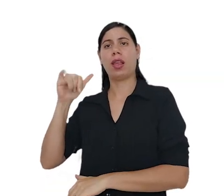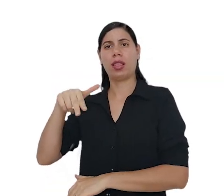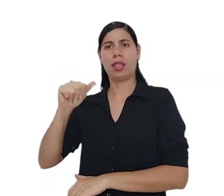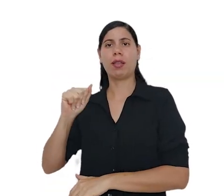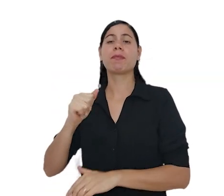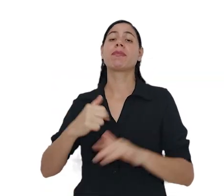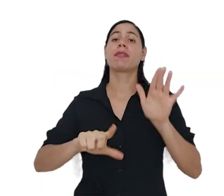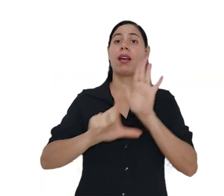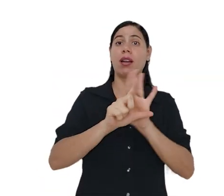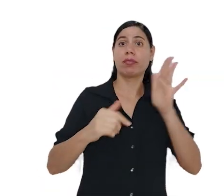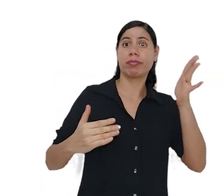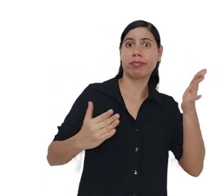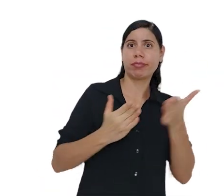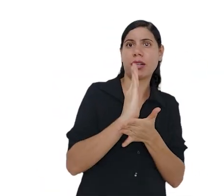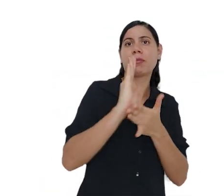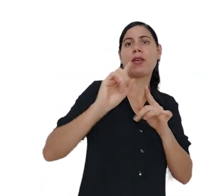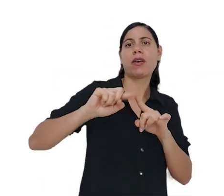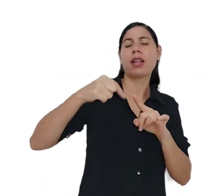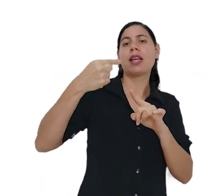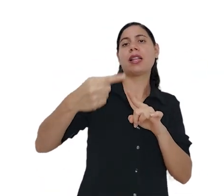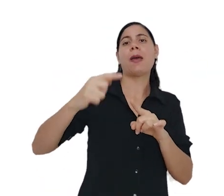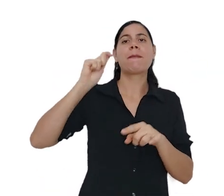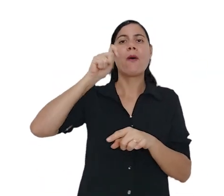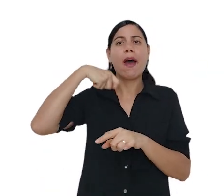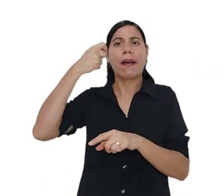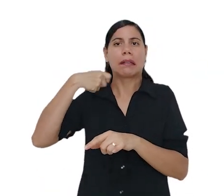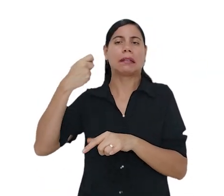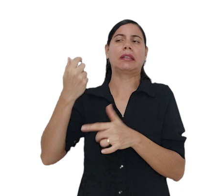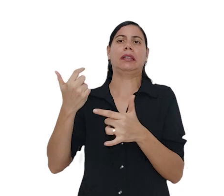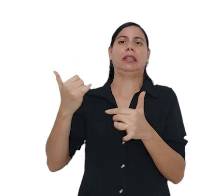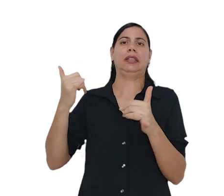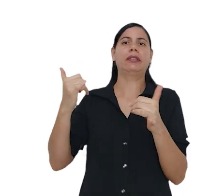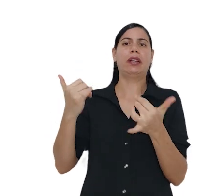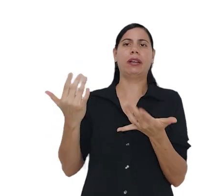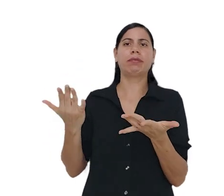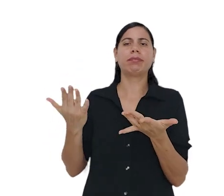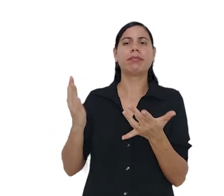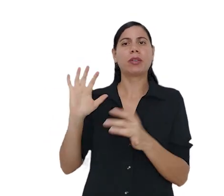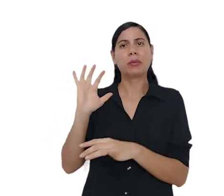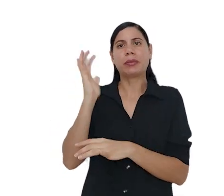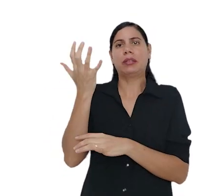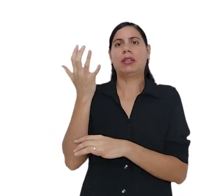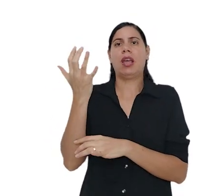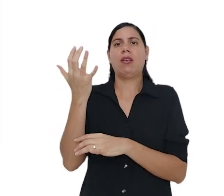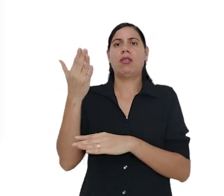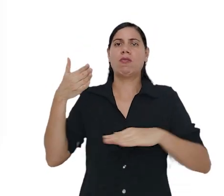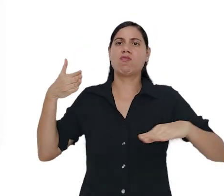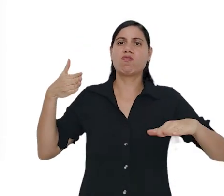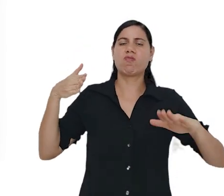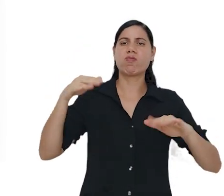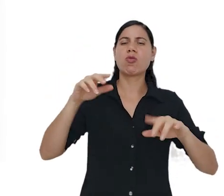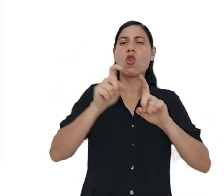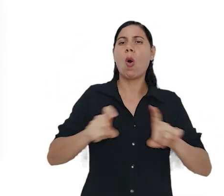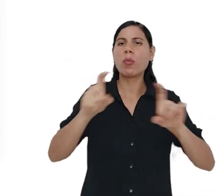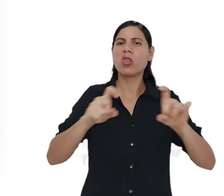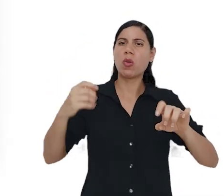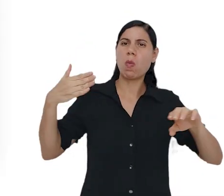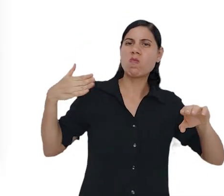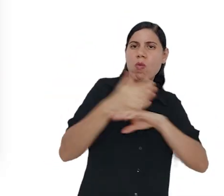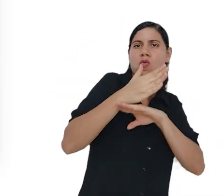Essa lei foi publicada após a atriz ter sofrido uma violação, né? Ela teve o seu